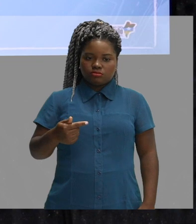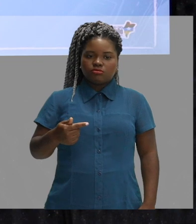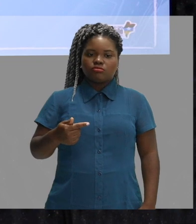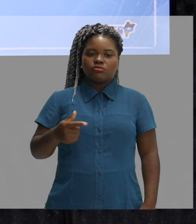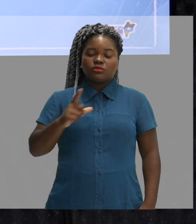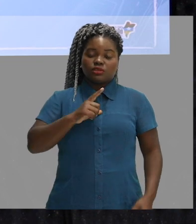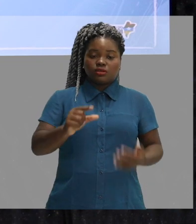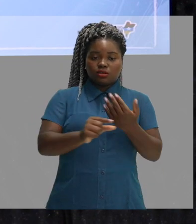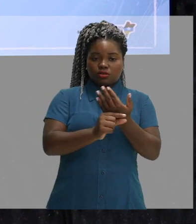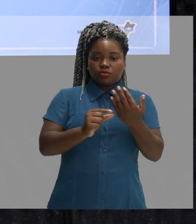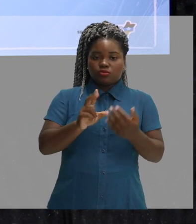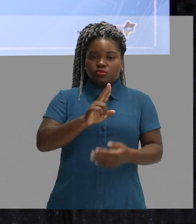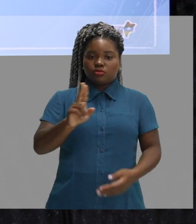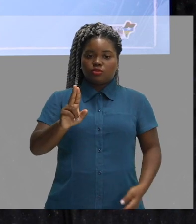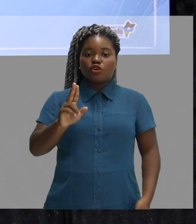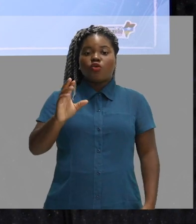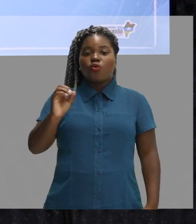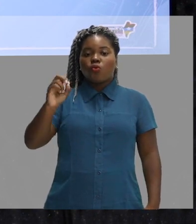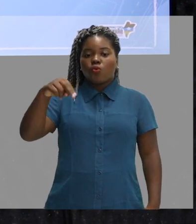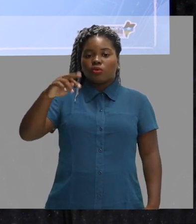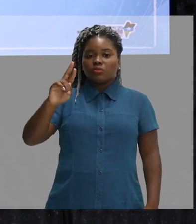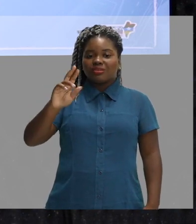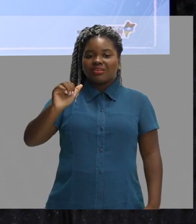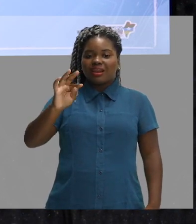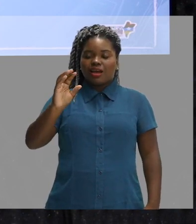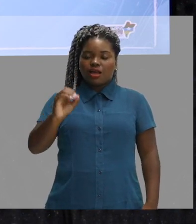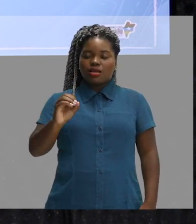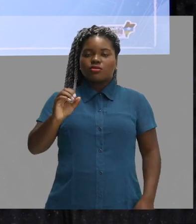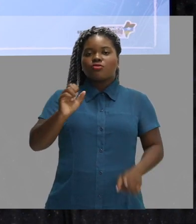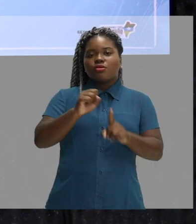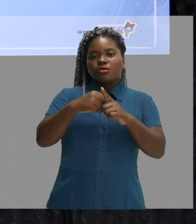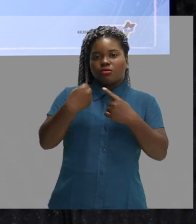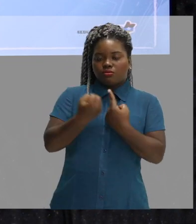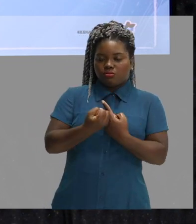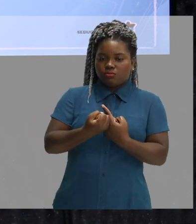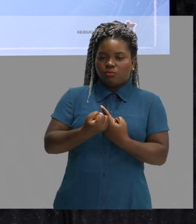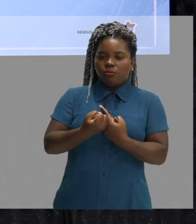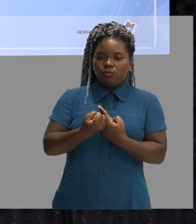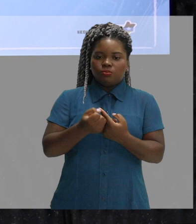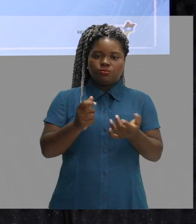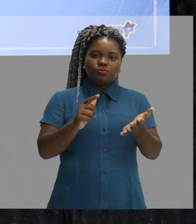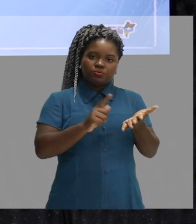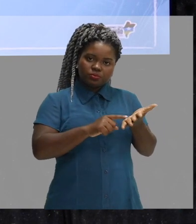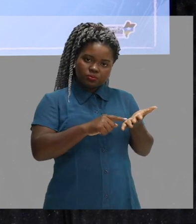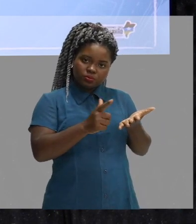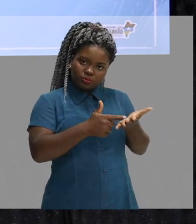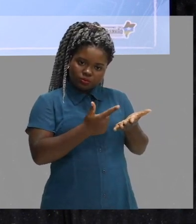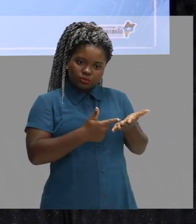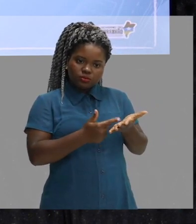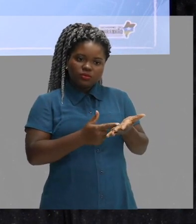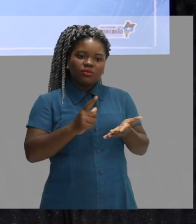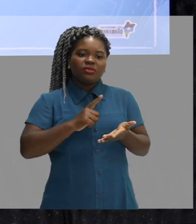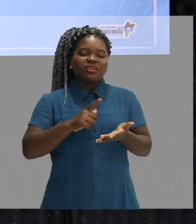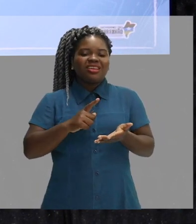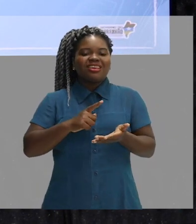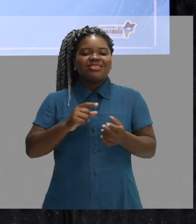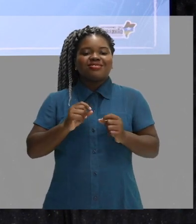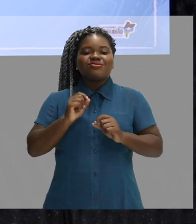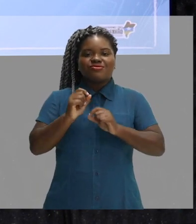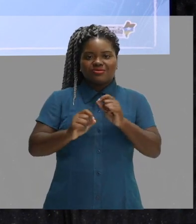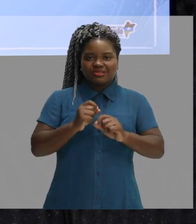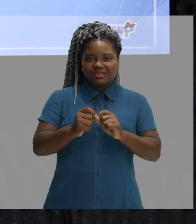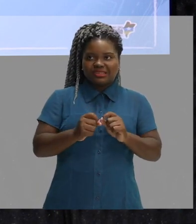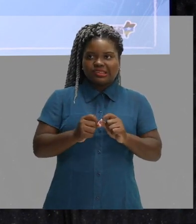Contrato Social, ou O Contrato Social. Ok? Nesse livro, existe a defesa da soberania do povo. Então,